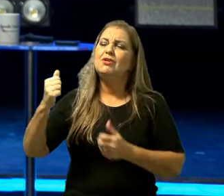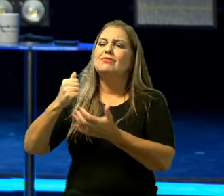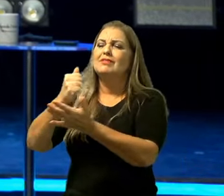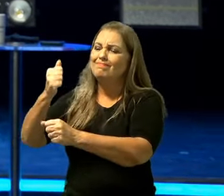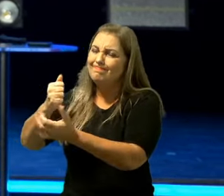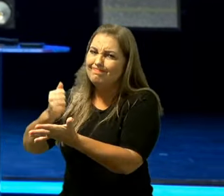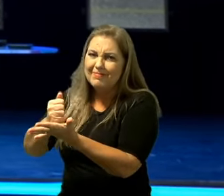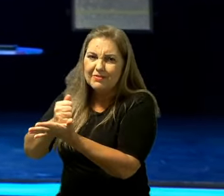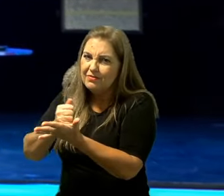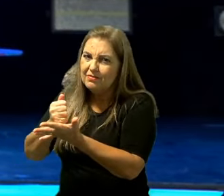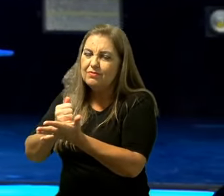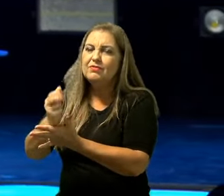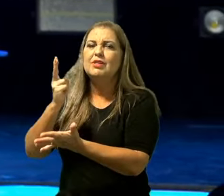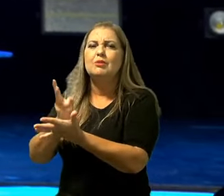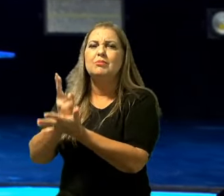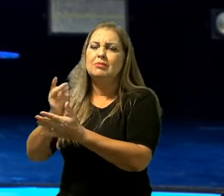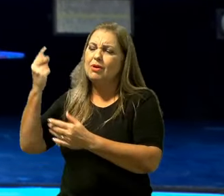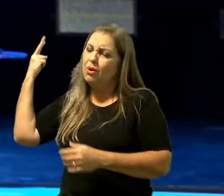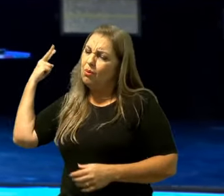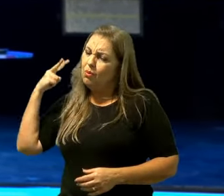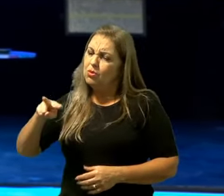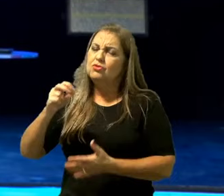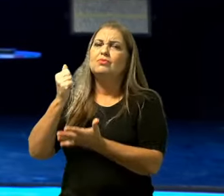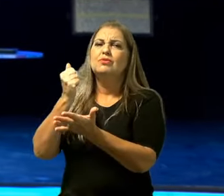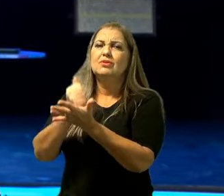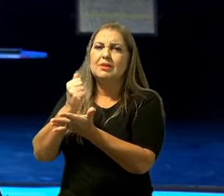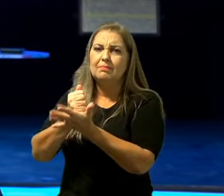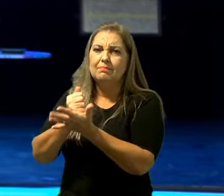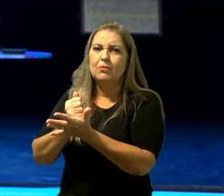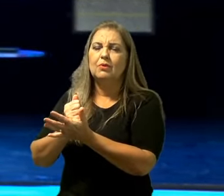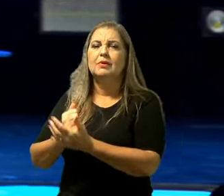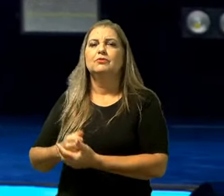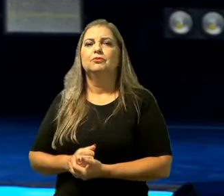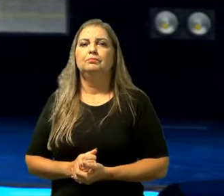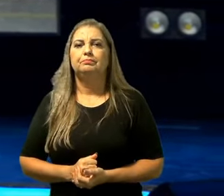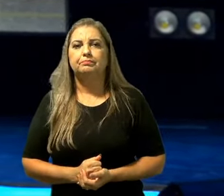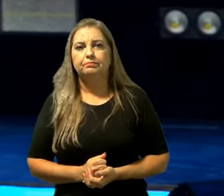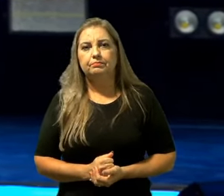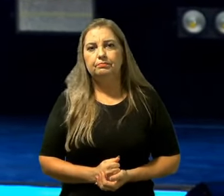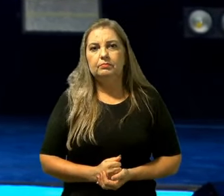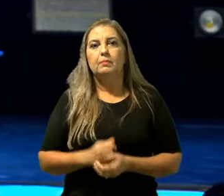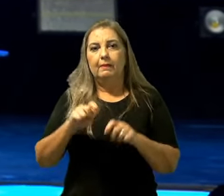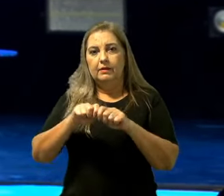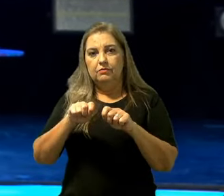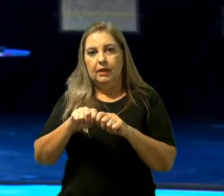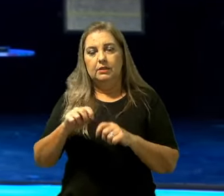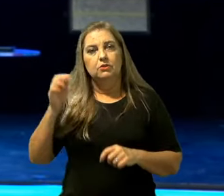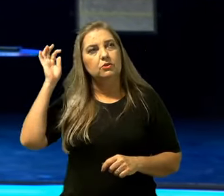manter. Porque para onde Deus aponta, Ele paga a conta.